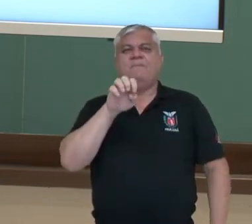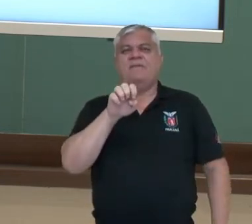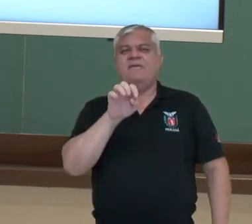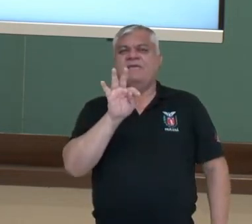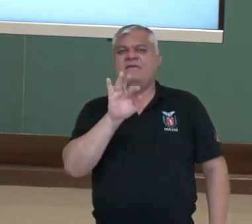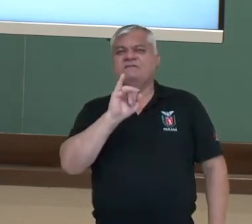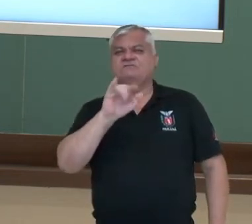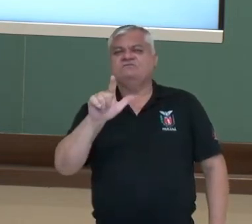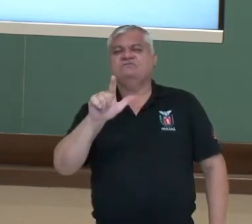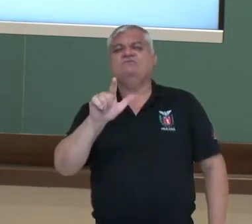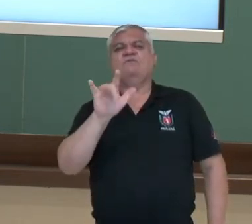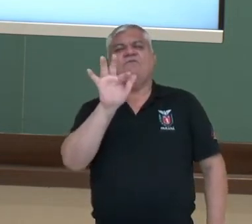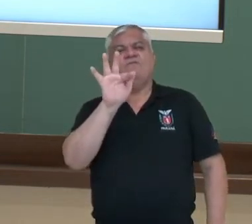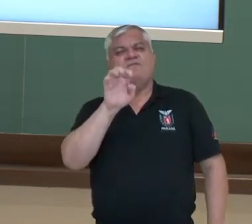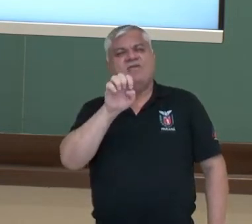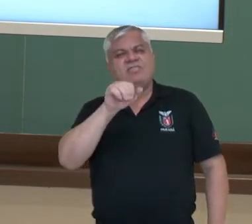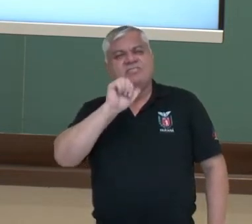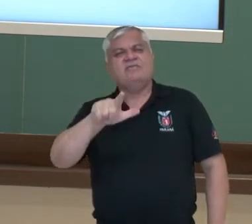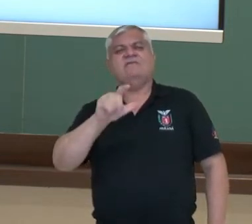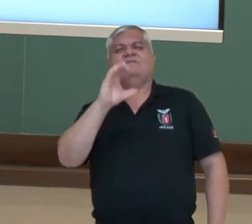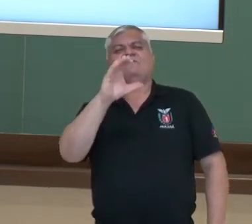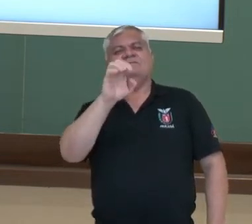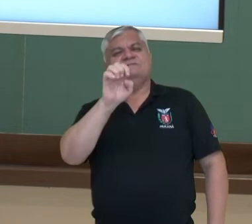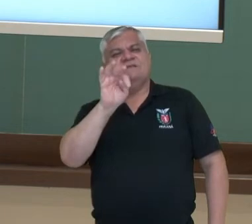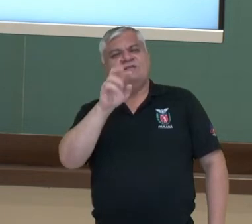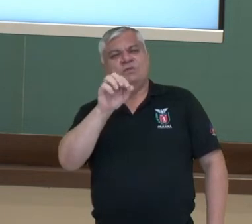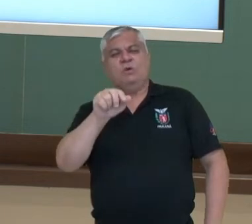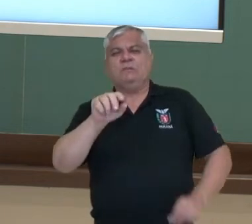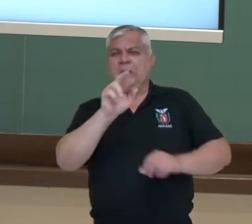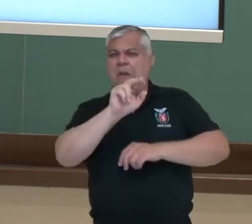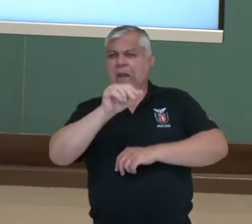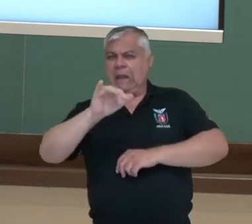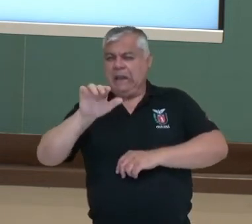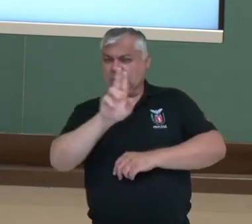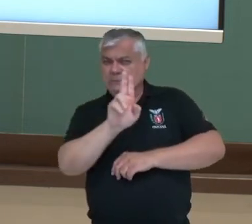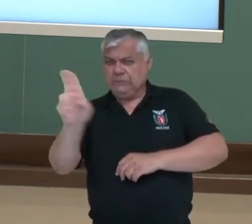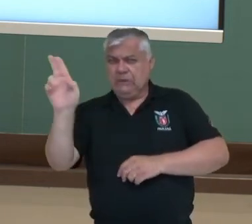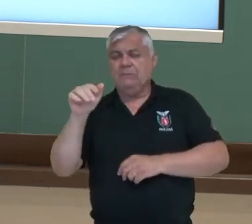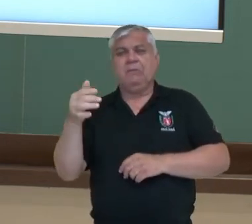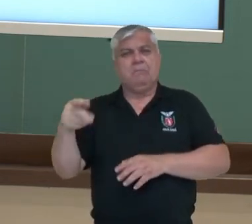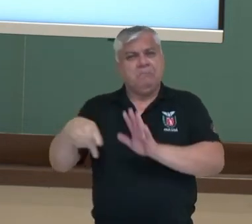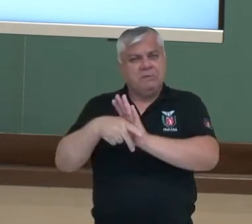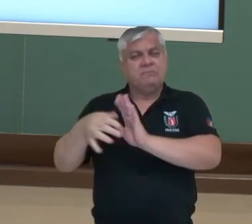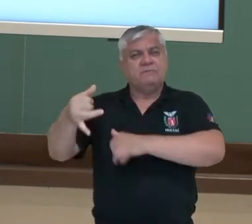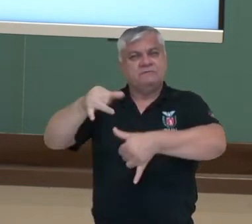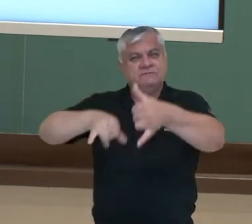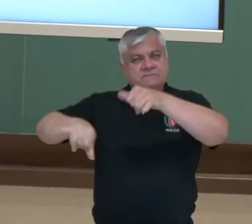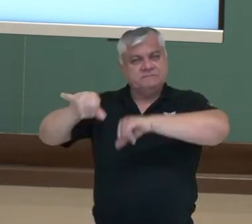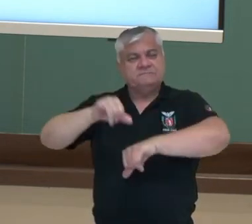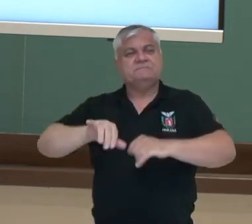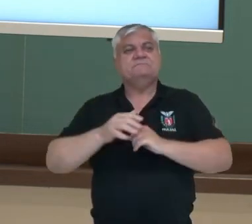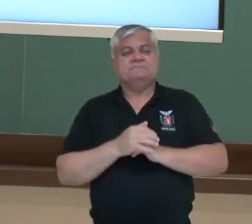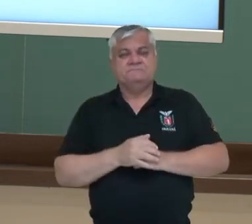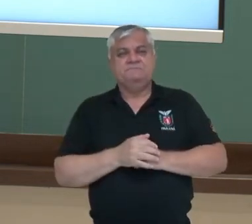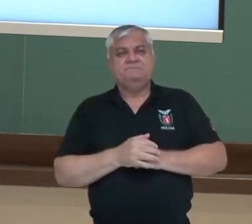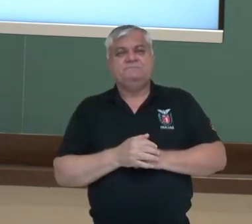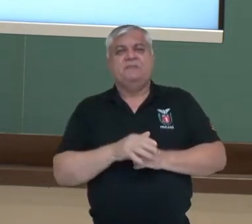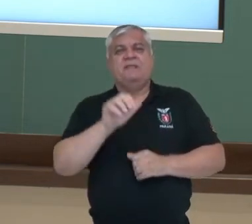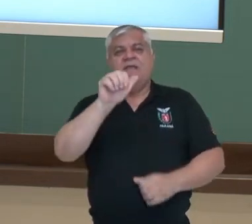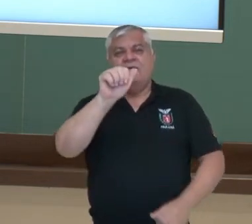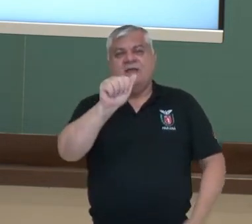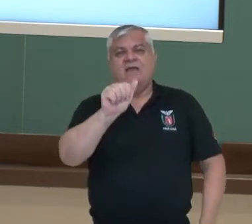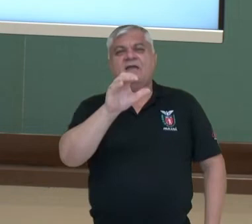metilfenilcetona, esta substância química. Então, esta reação química nós denominamos de acilação